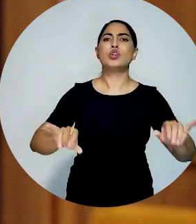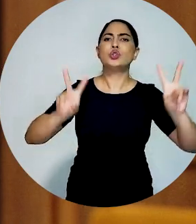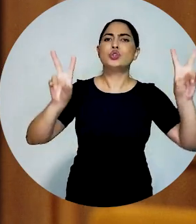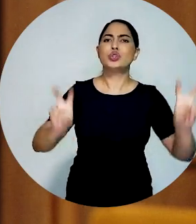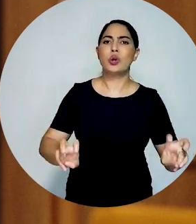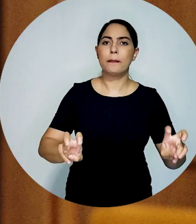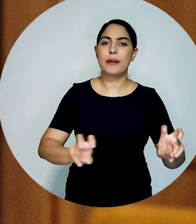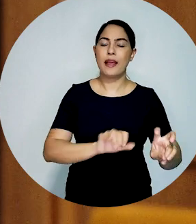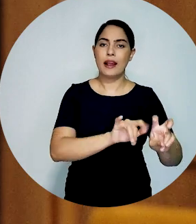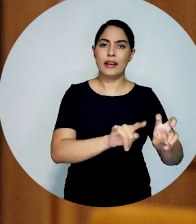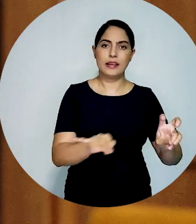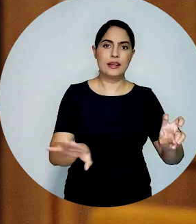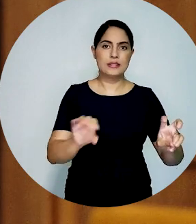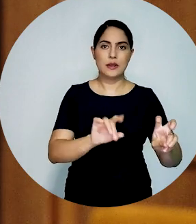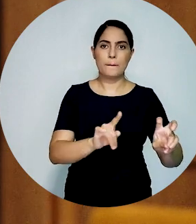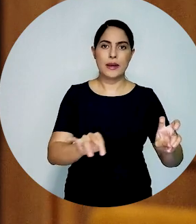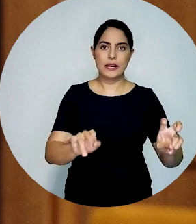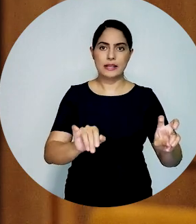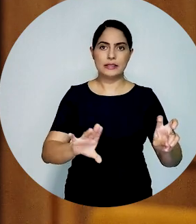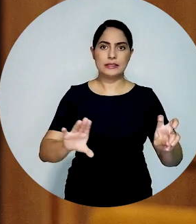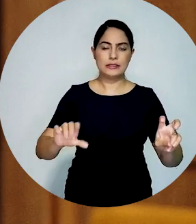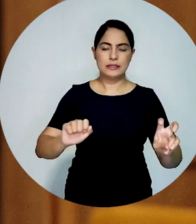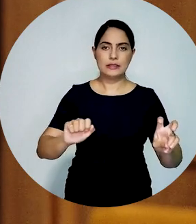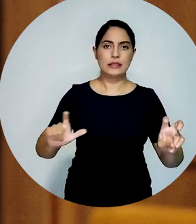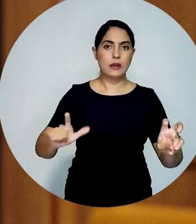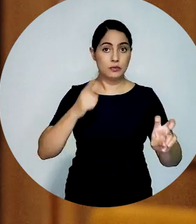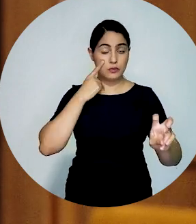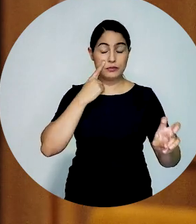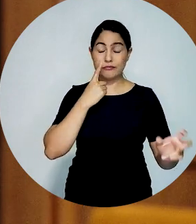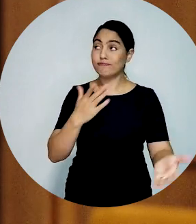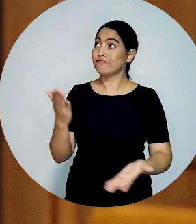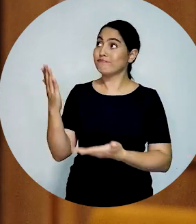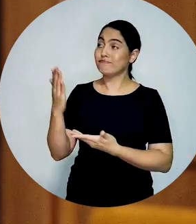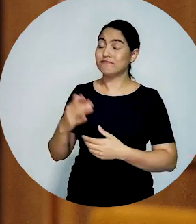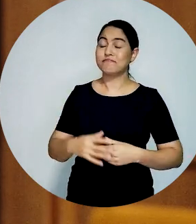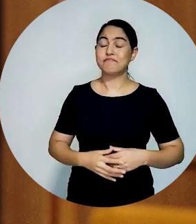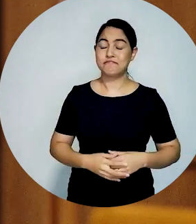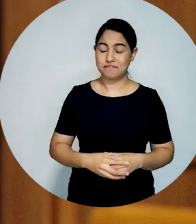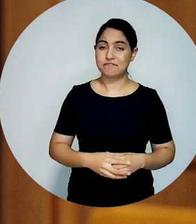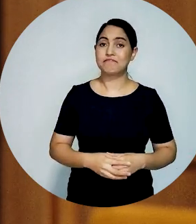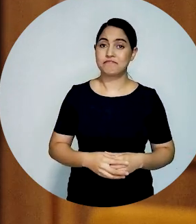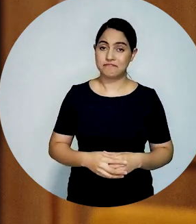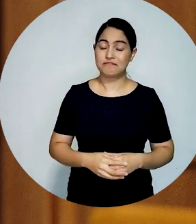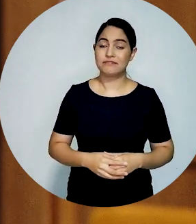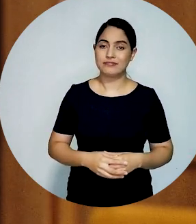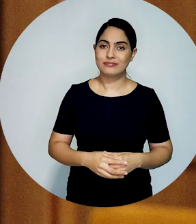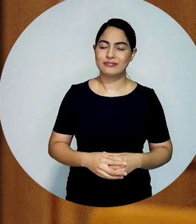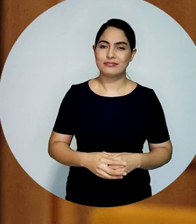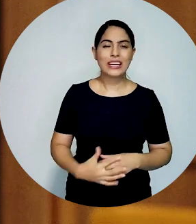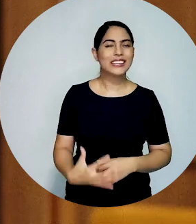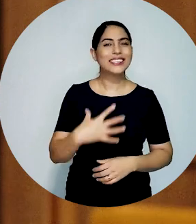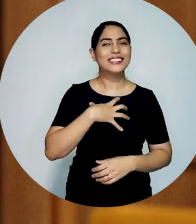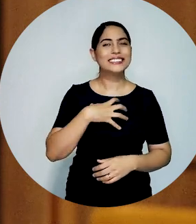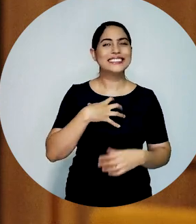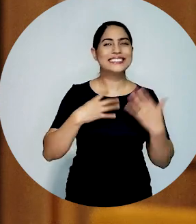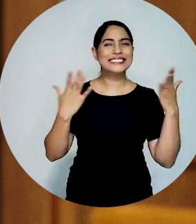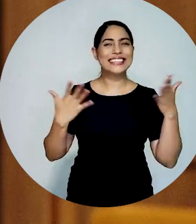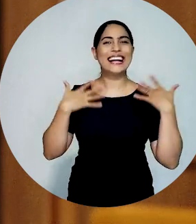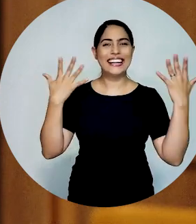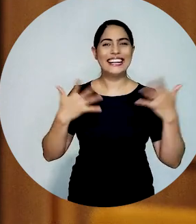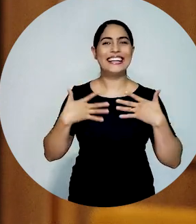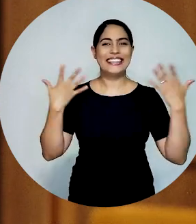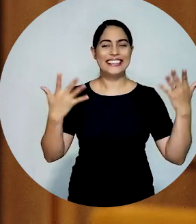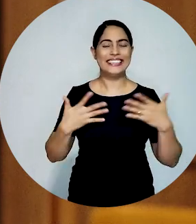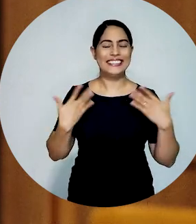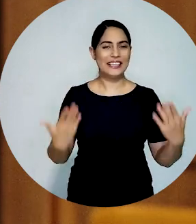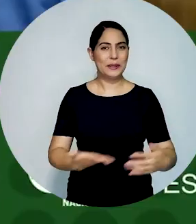Advocacia Civil, a ESA Nacional também abordou a alienação parental. Confira um trecho do debate realizado ao vivo com